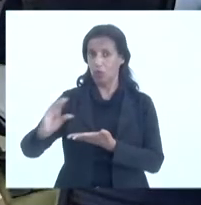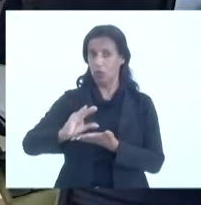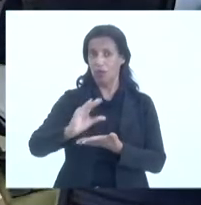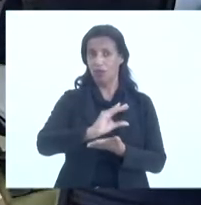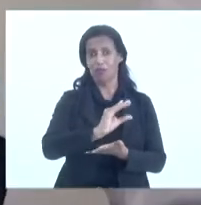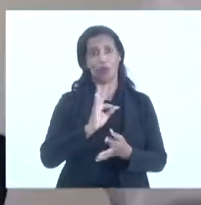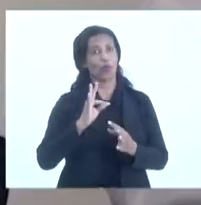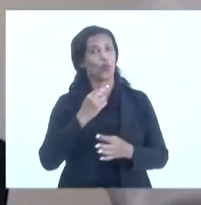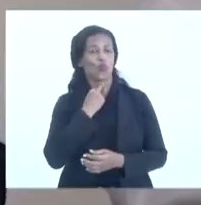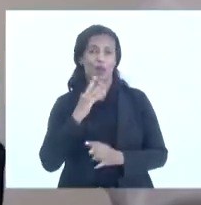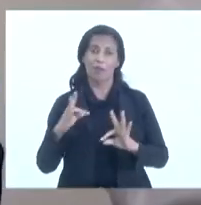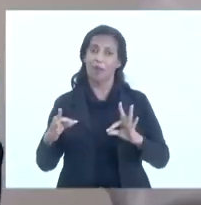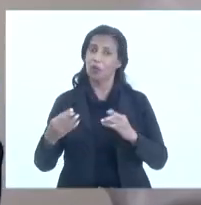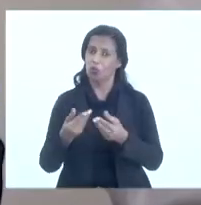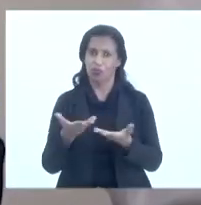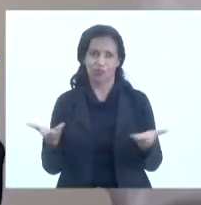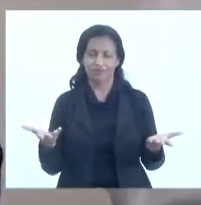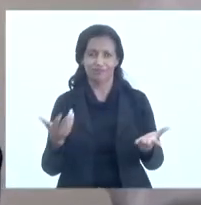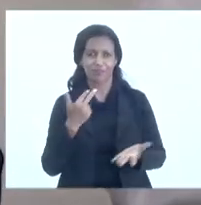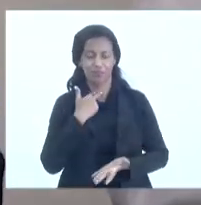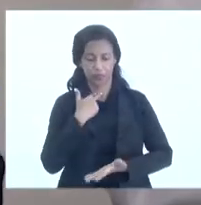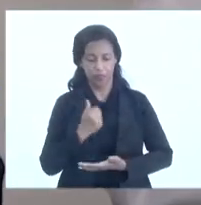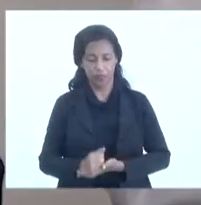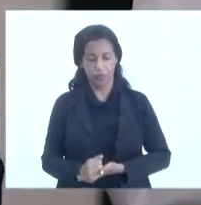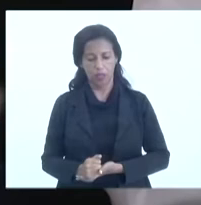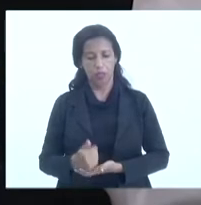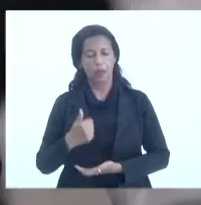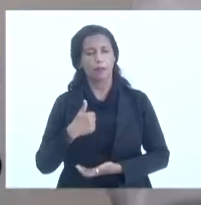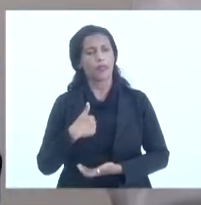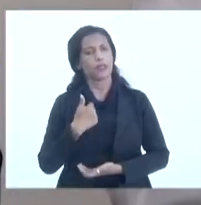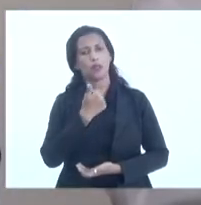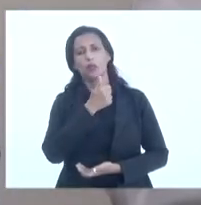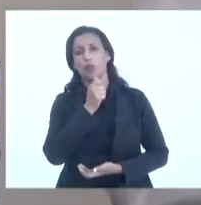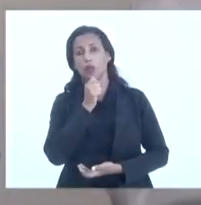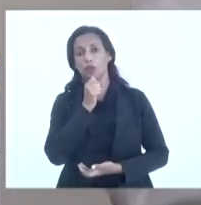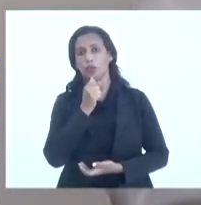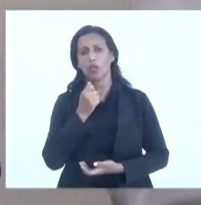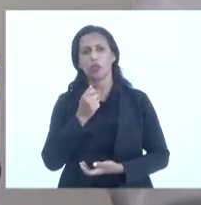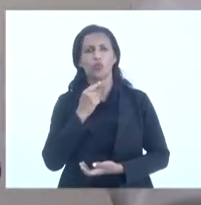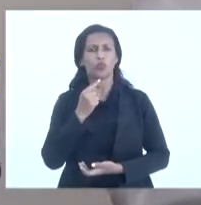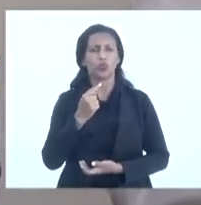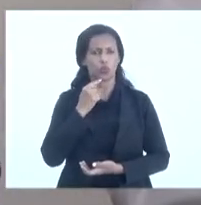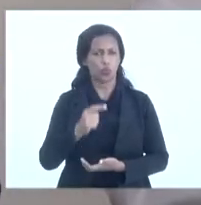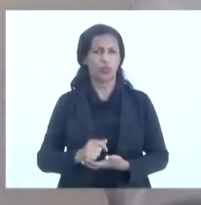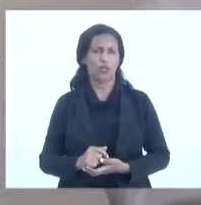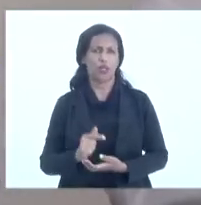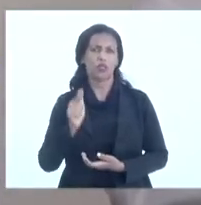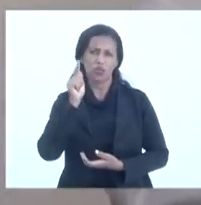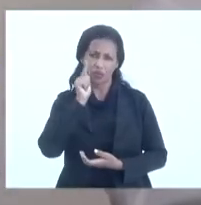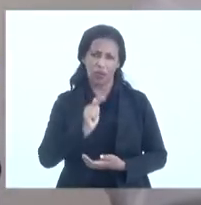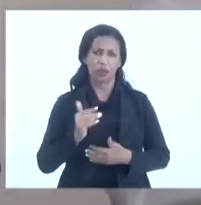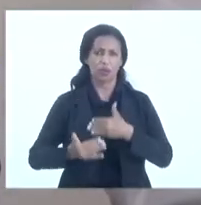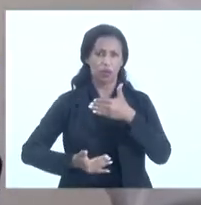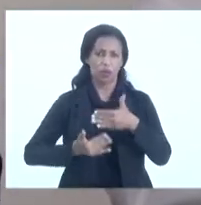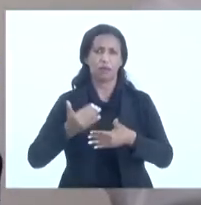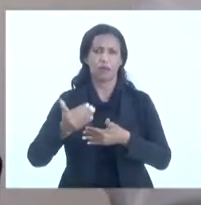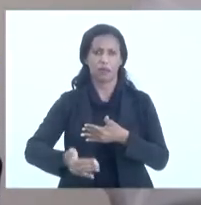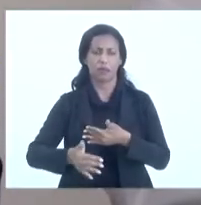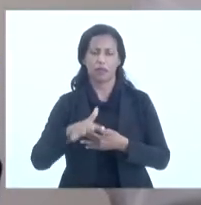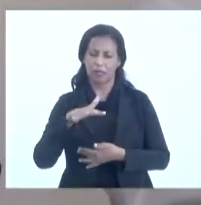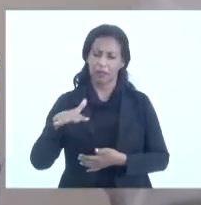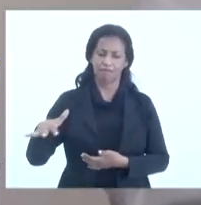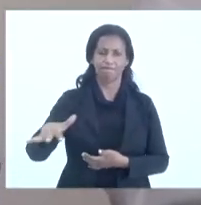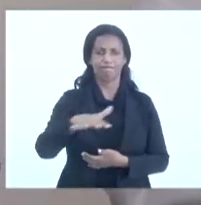tudo. Mas eu não tenho dúvida, prefeito Rodrigo, que a gente vai conseguir avançar muito aqui na região